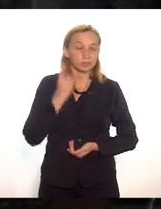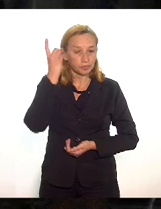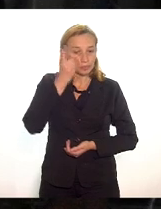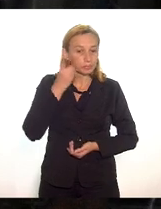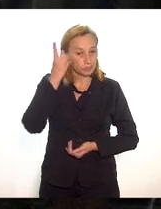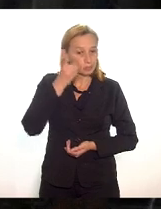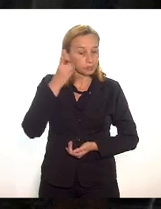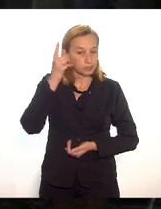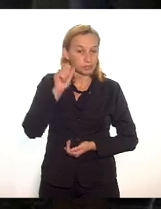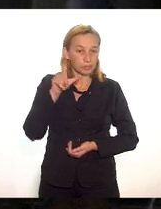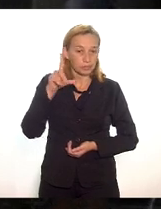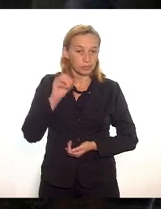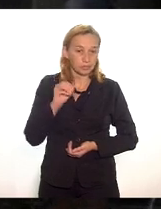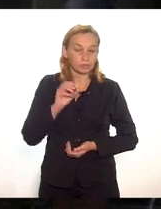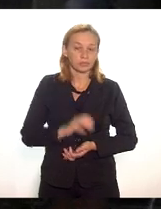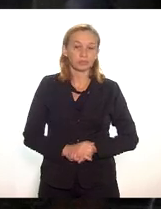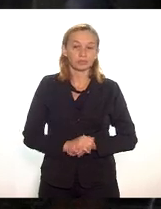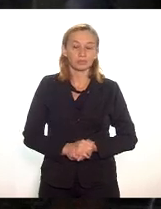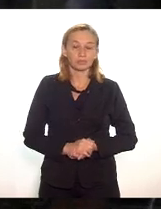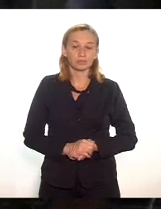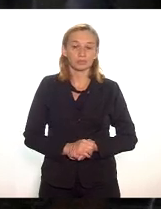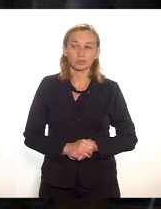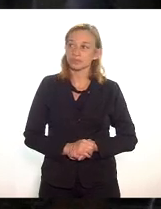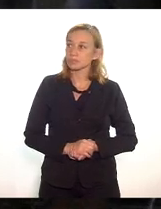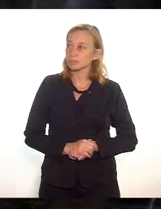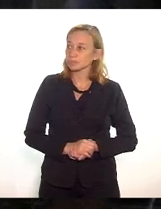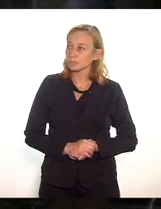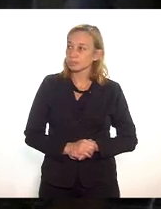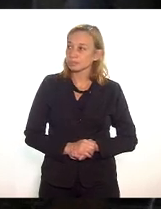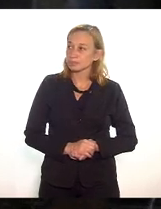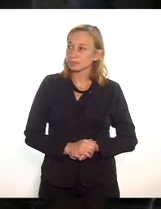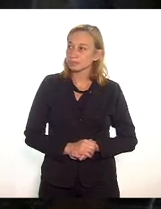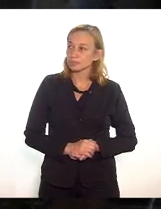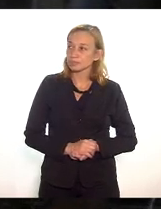Deputado Léo Vieira.